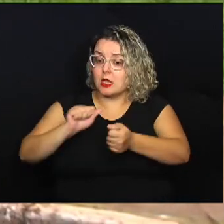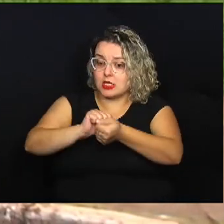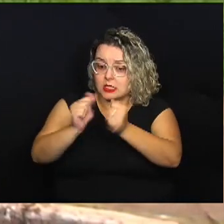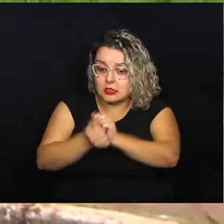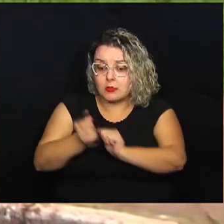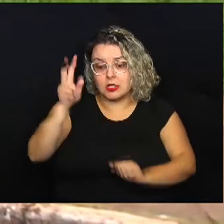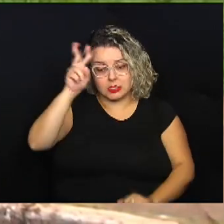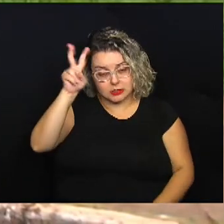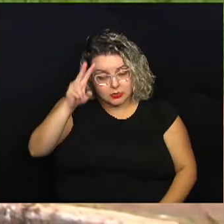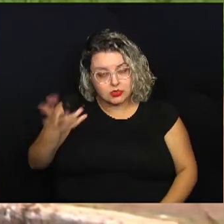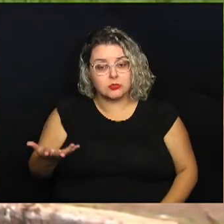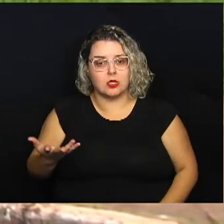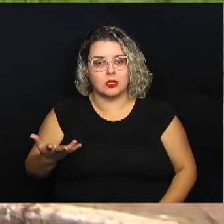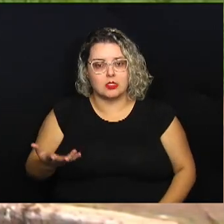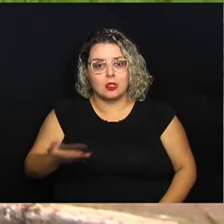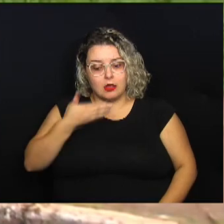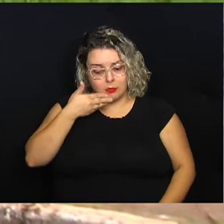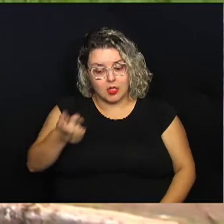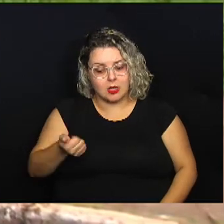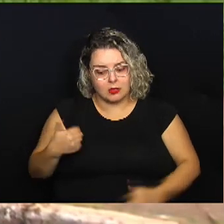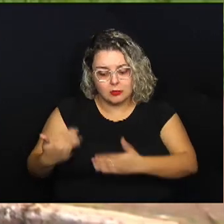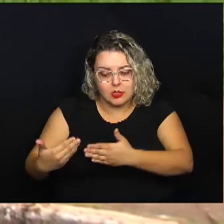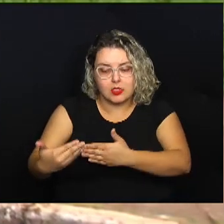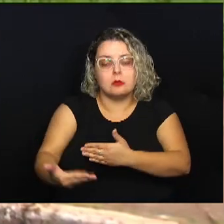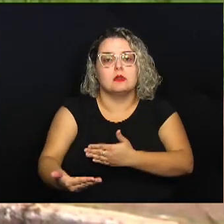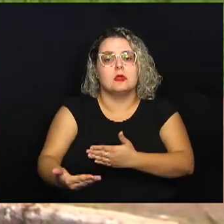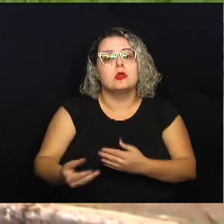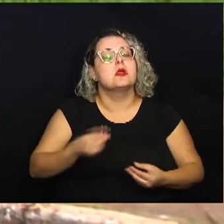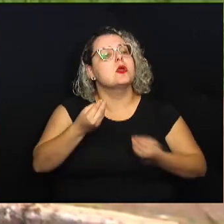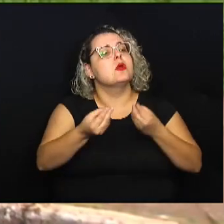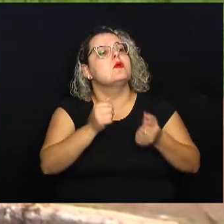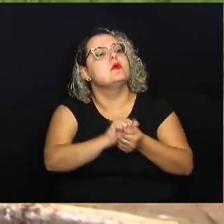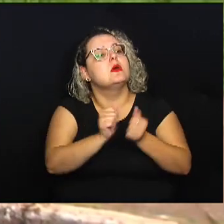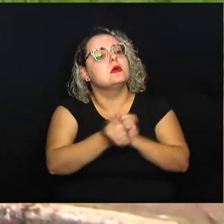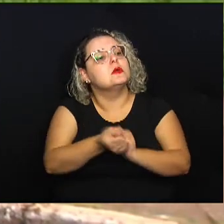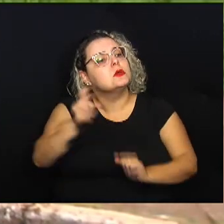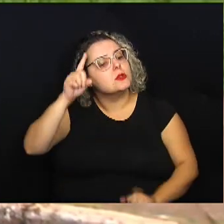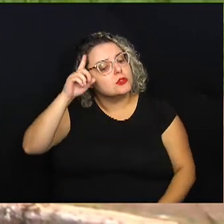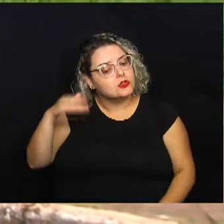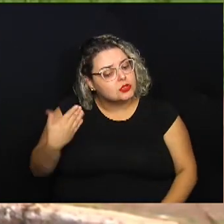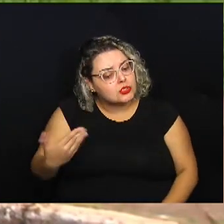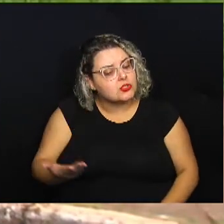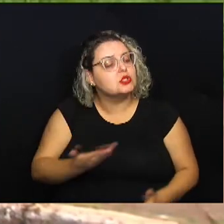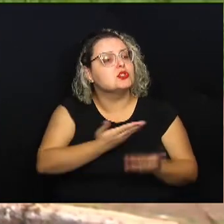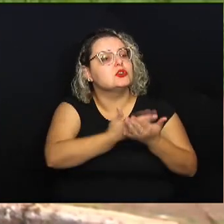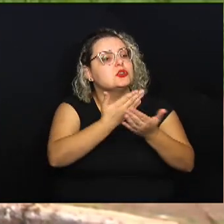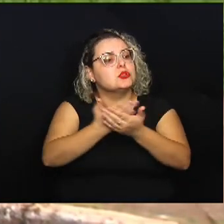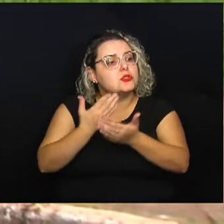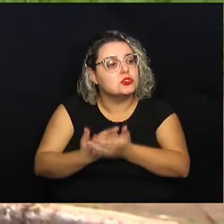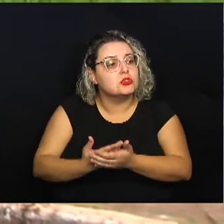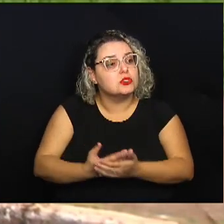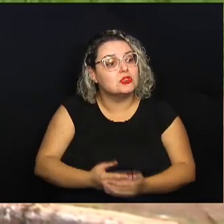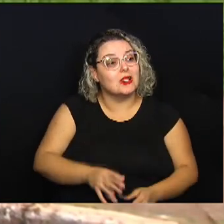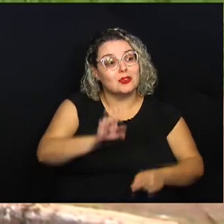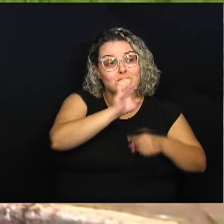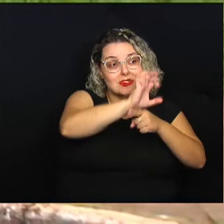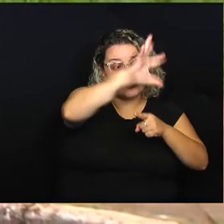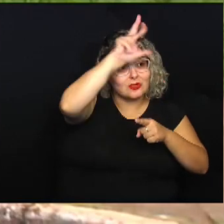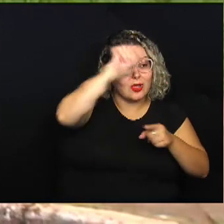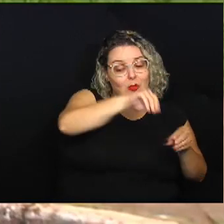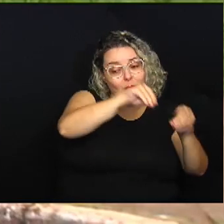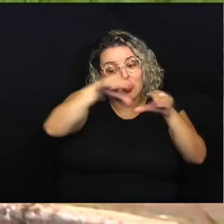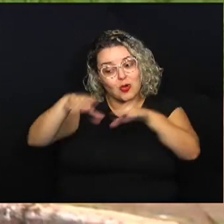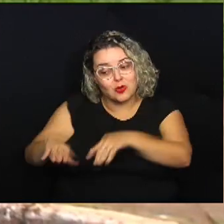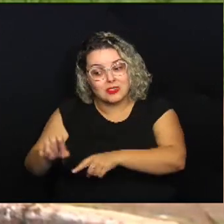histórica. Como que foi a sua adaptação, né, à nova rotina de estudante, de sair do Amazonas e vir aqui para Campinas,